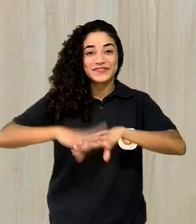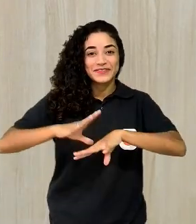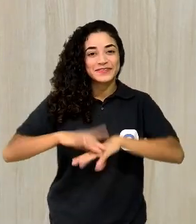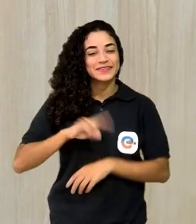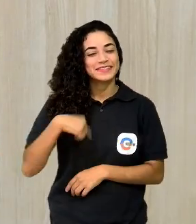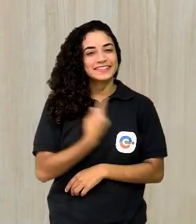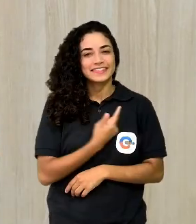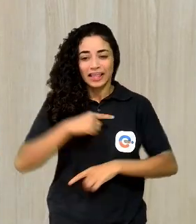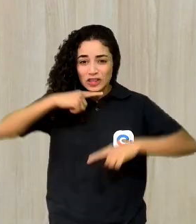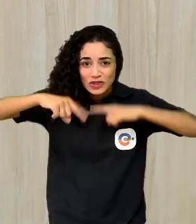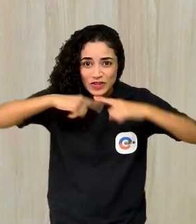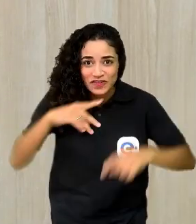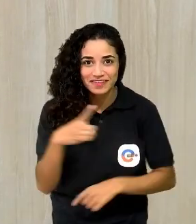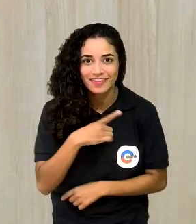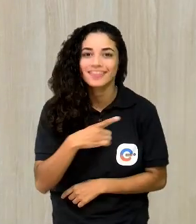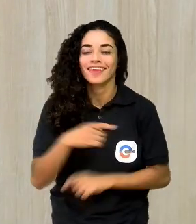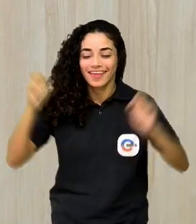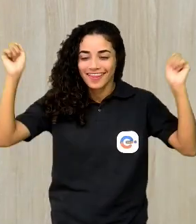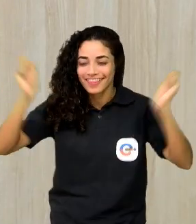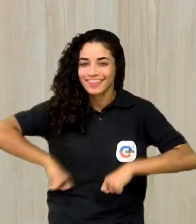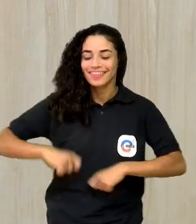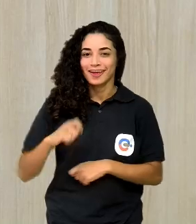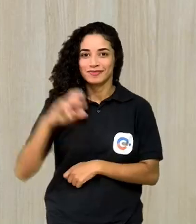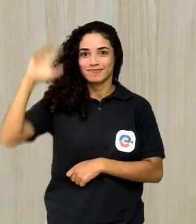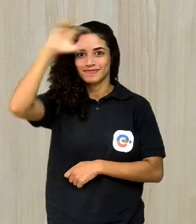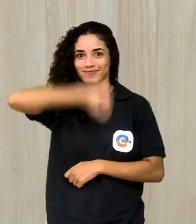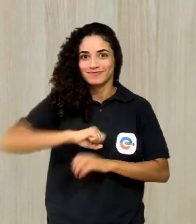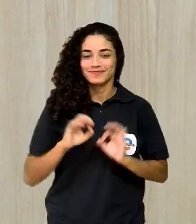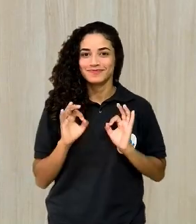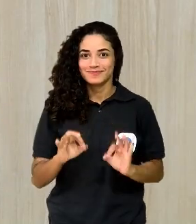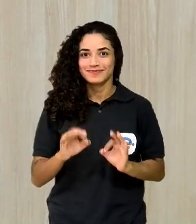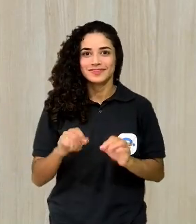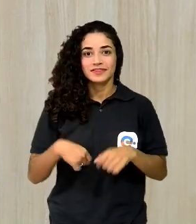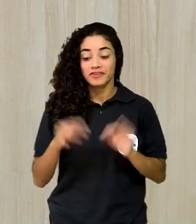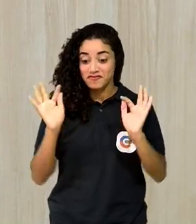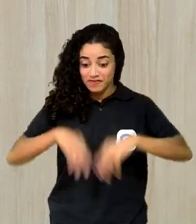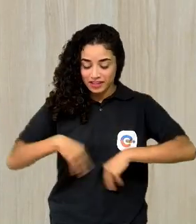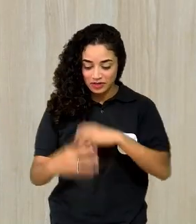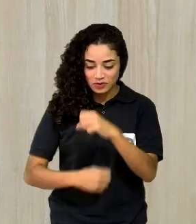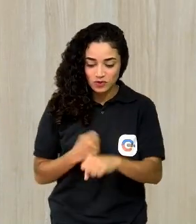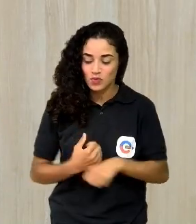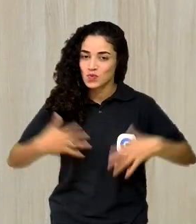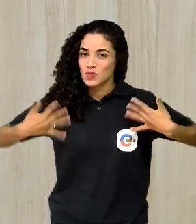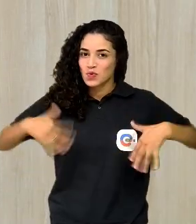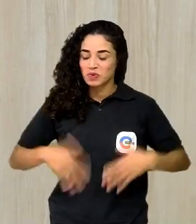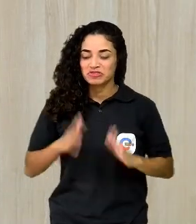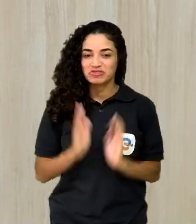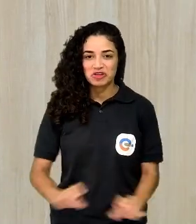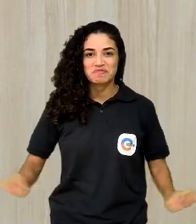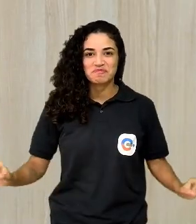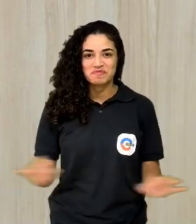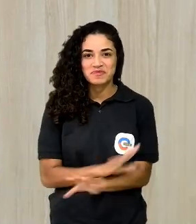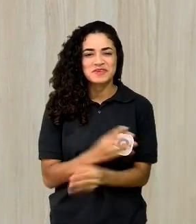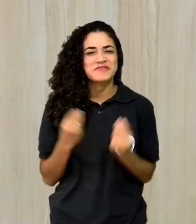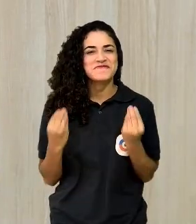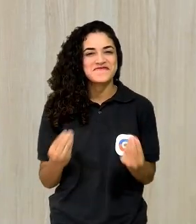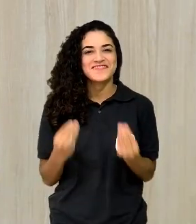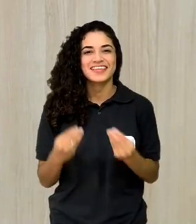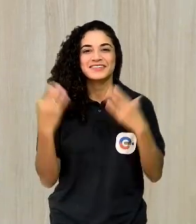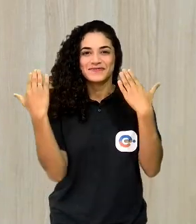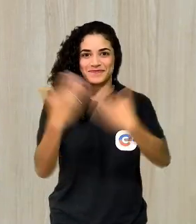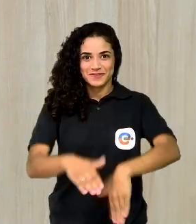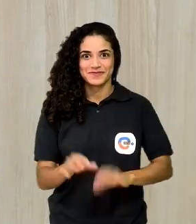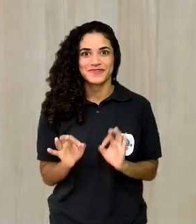tirar todas as dúvidas e a gente chegar no final do ano totalmente preparado para as nossas